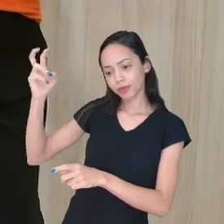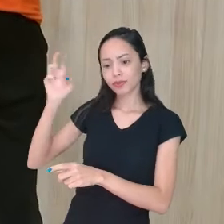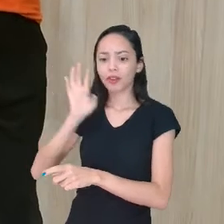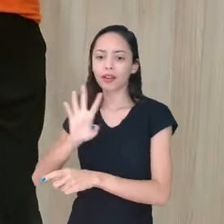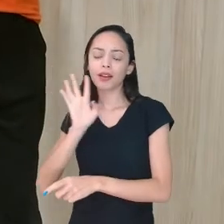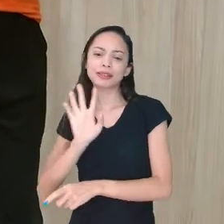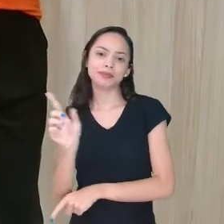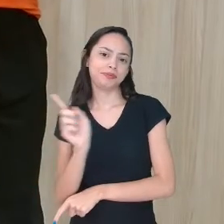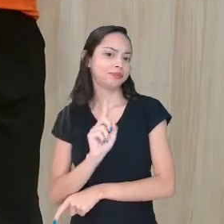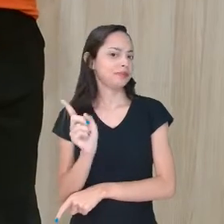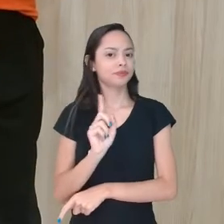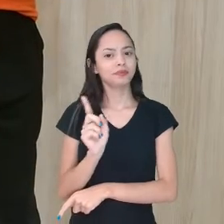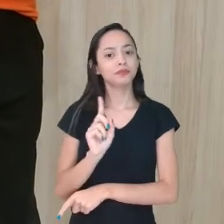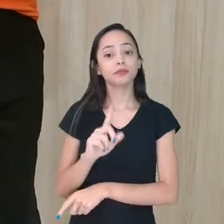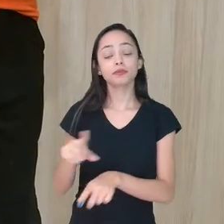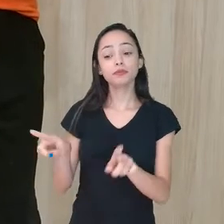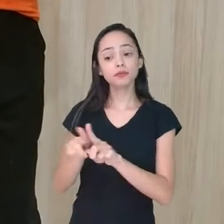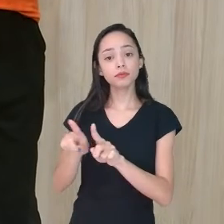é também